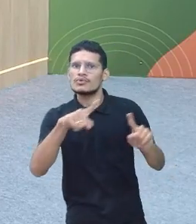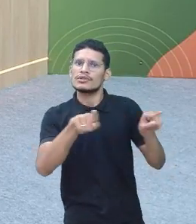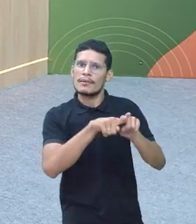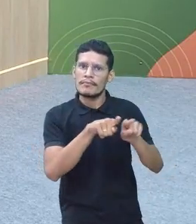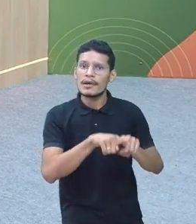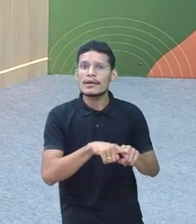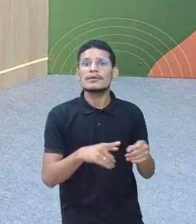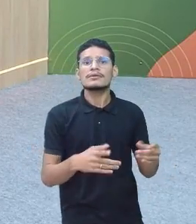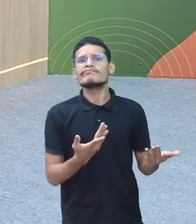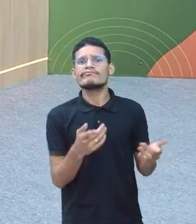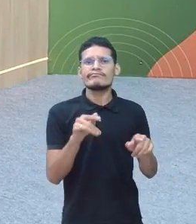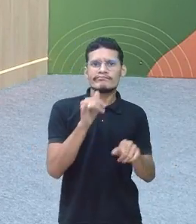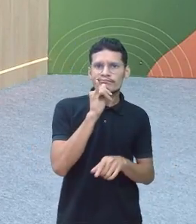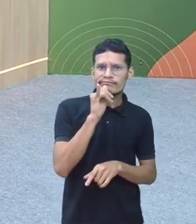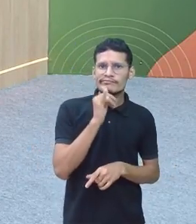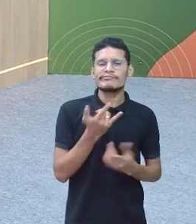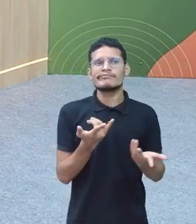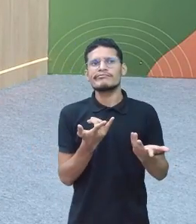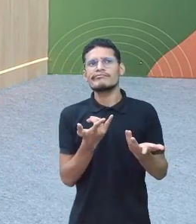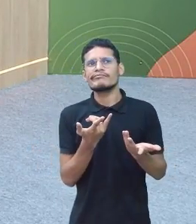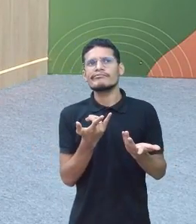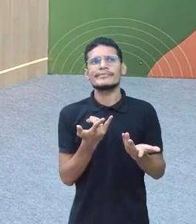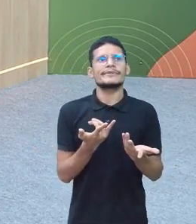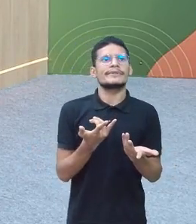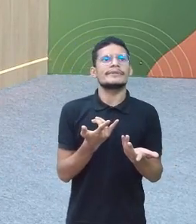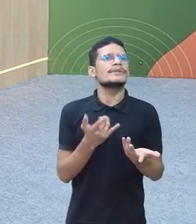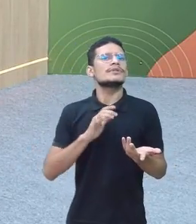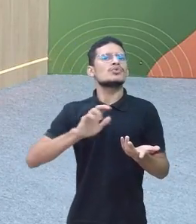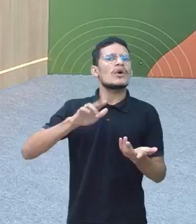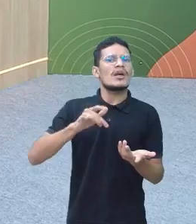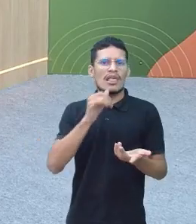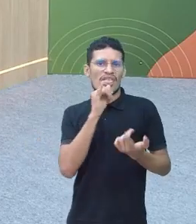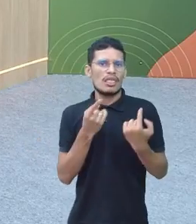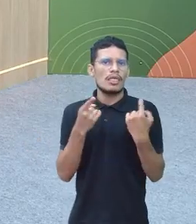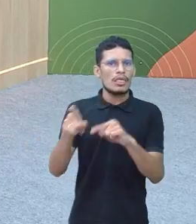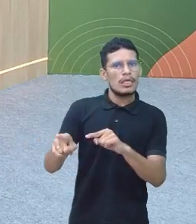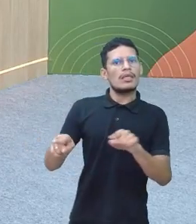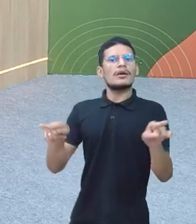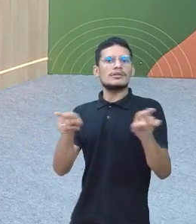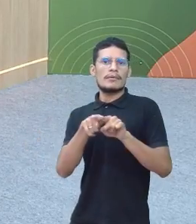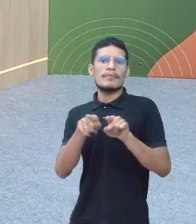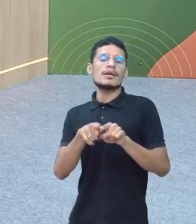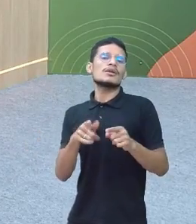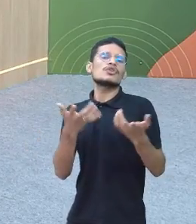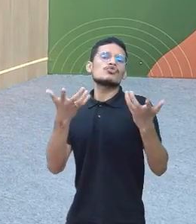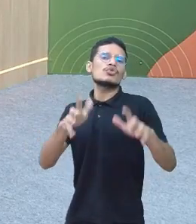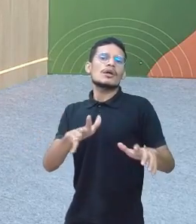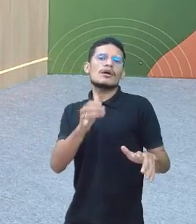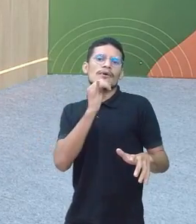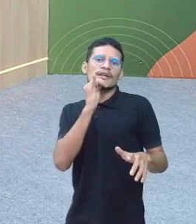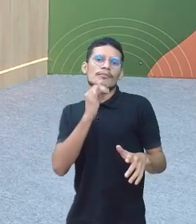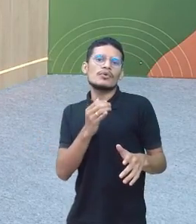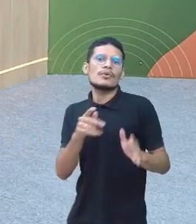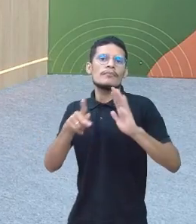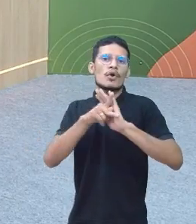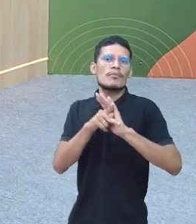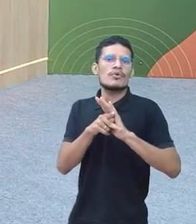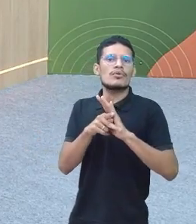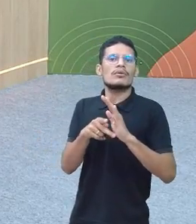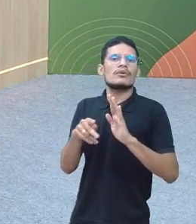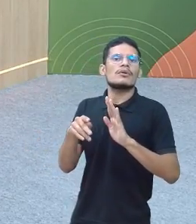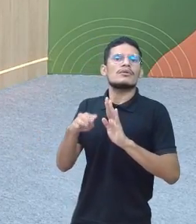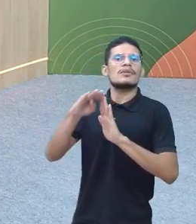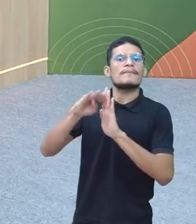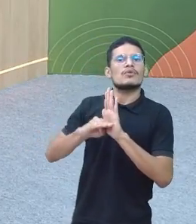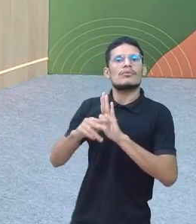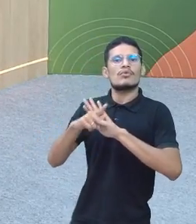mais, de forma menos sarcástica, ou quem sabe, sem precisar fazer menos do outro?